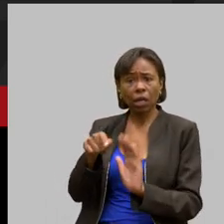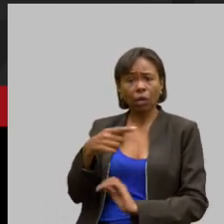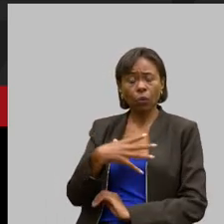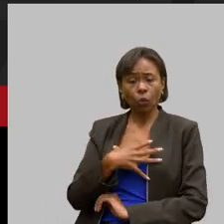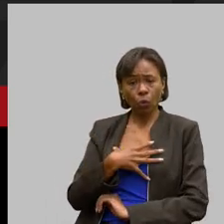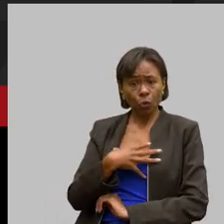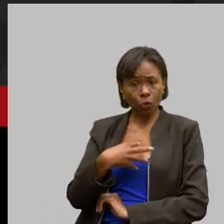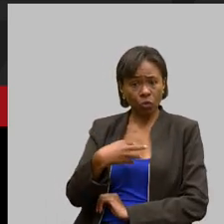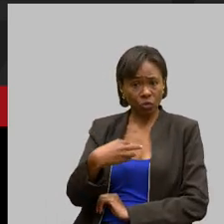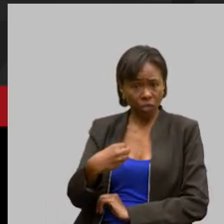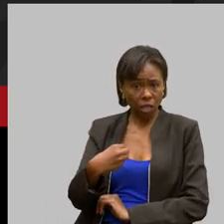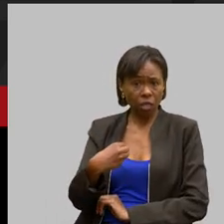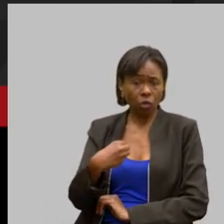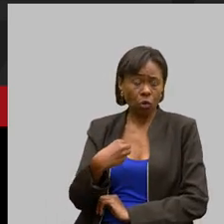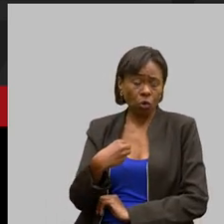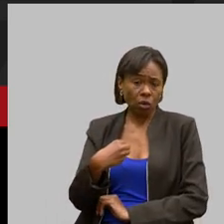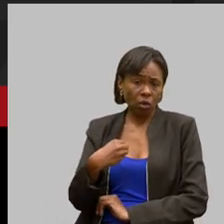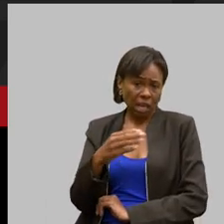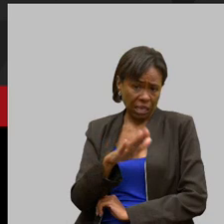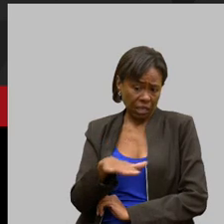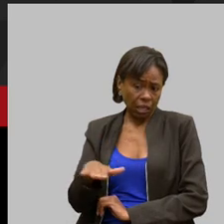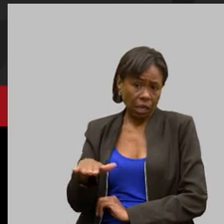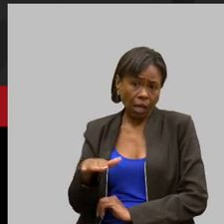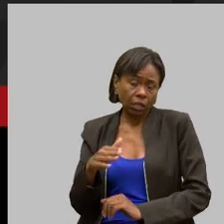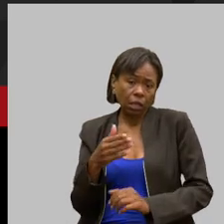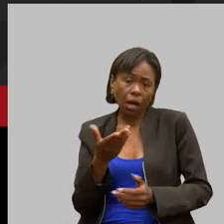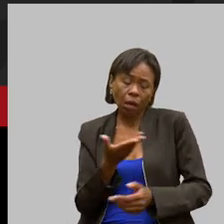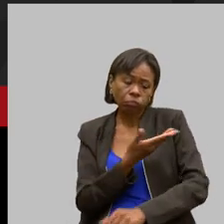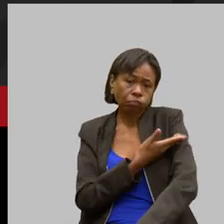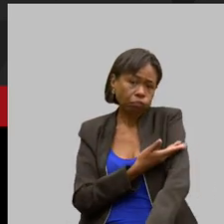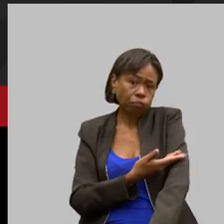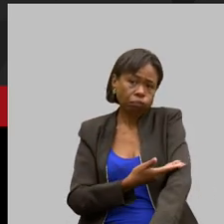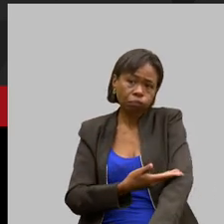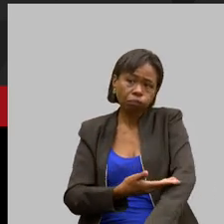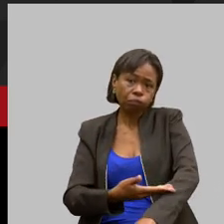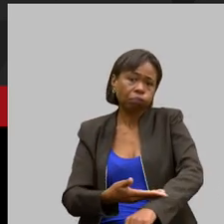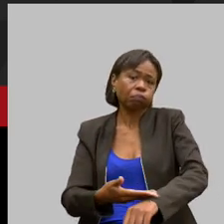são pequenas coisas que fazem muita